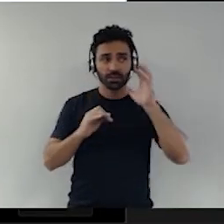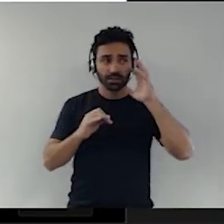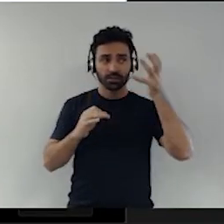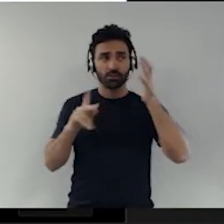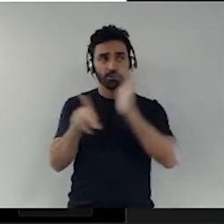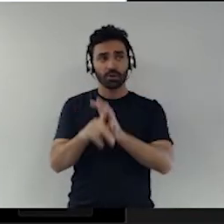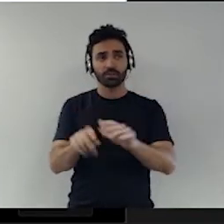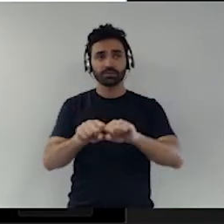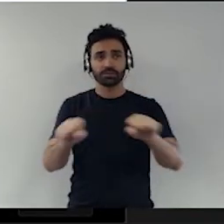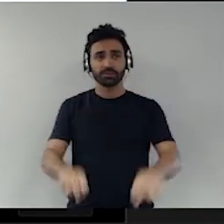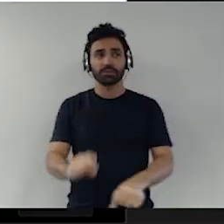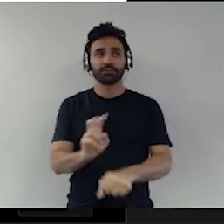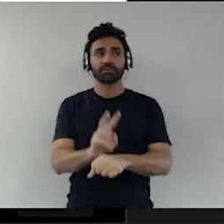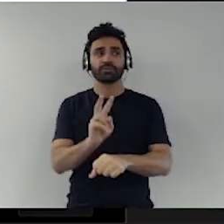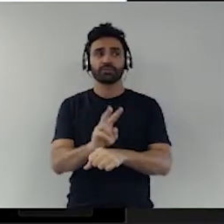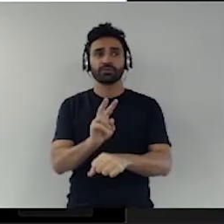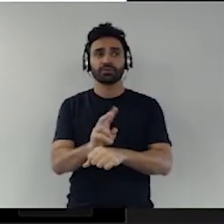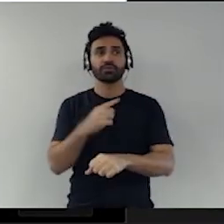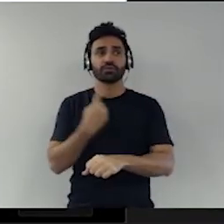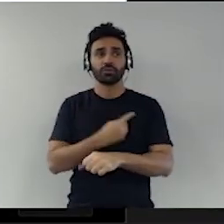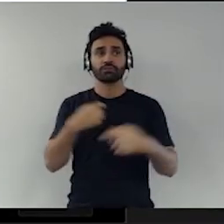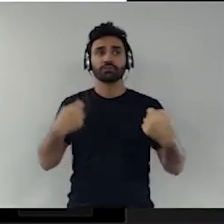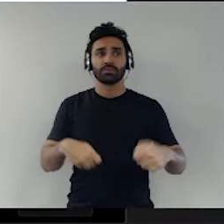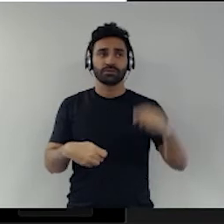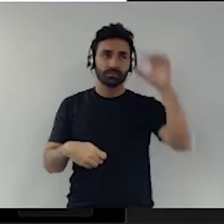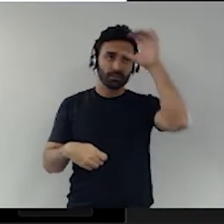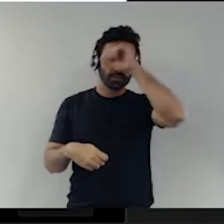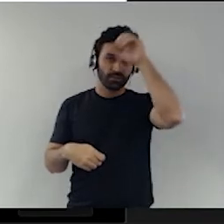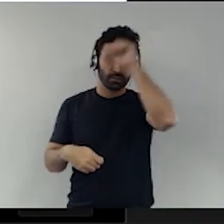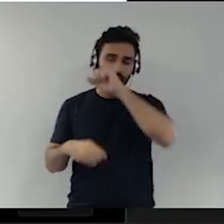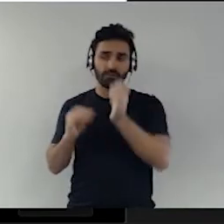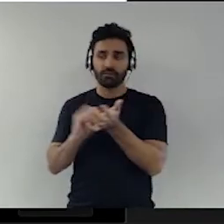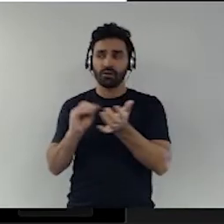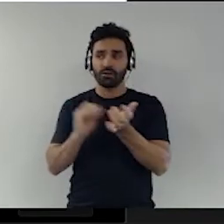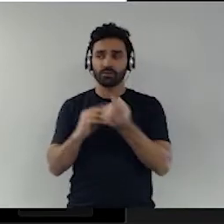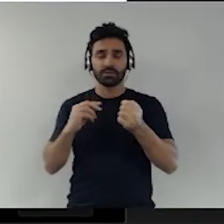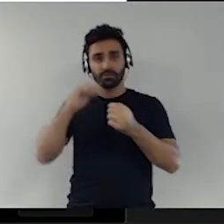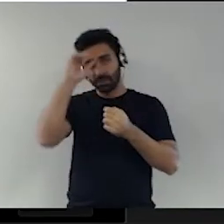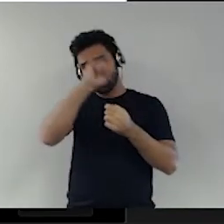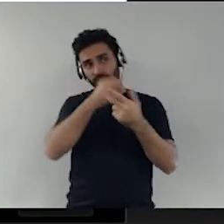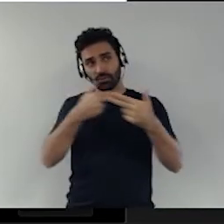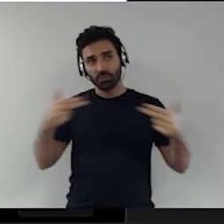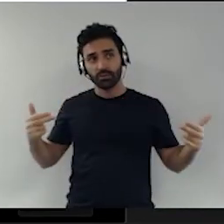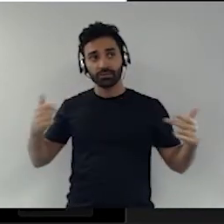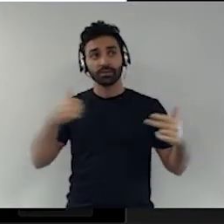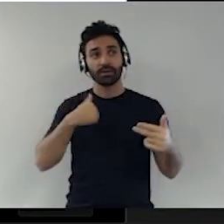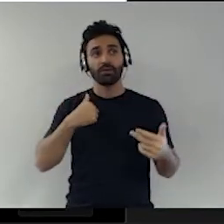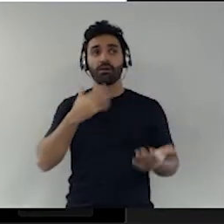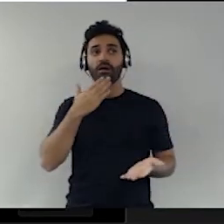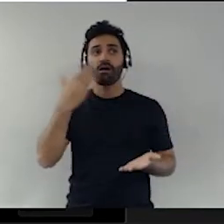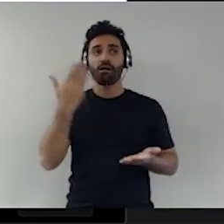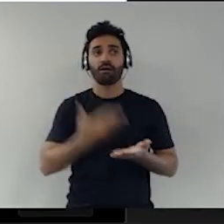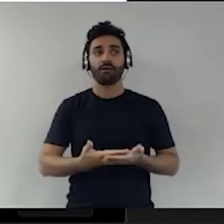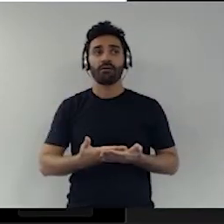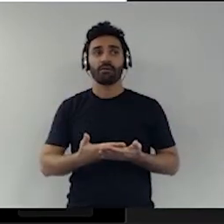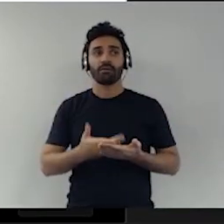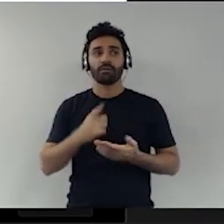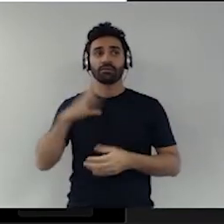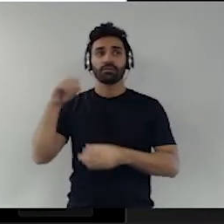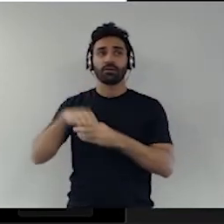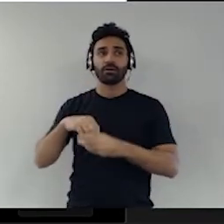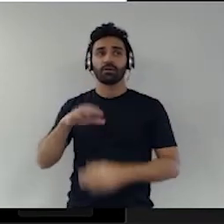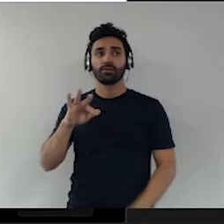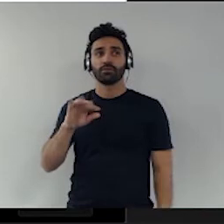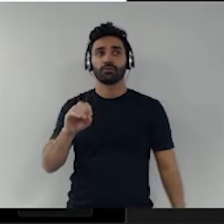de vigilância. E isso a gente tem que aprender muito ainda. E eu fico muito lisonjeado de estar aqui num fórum,